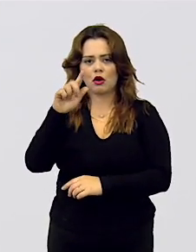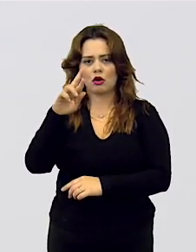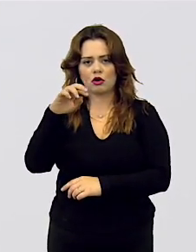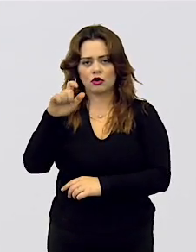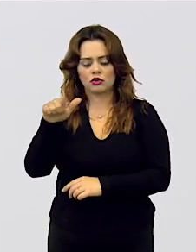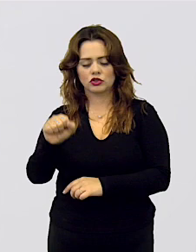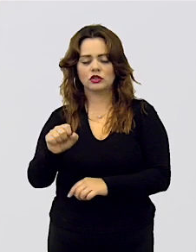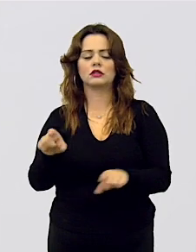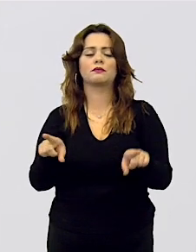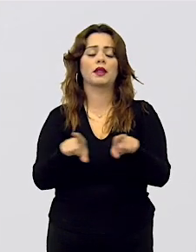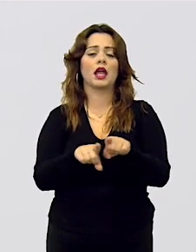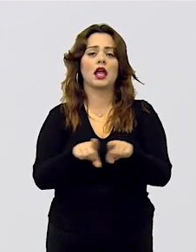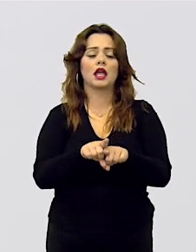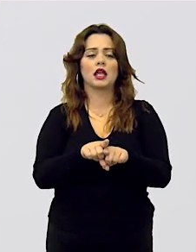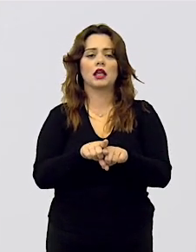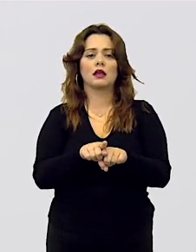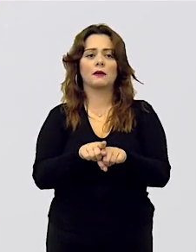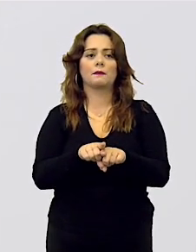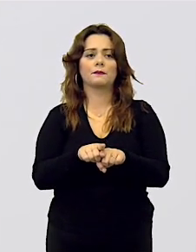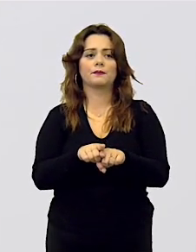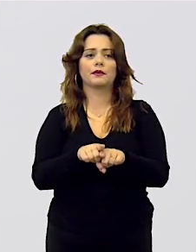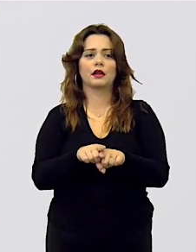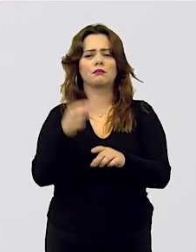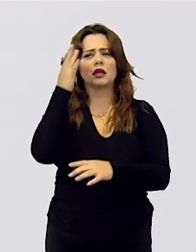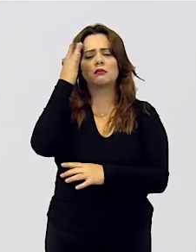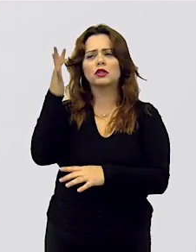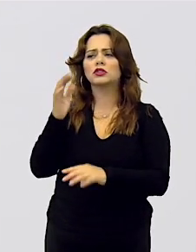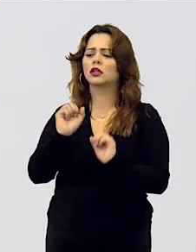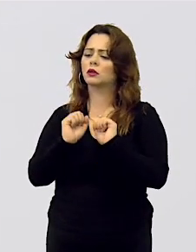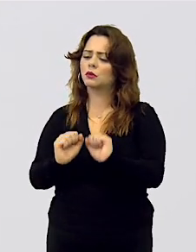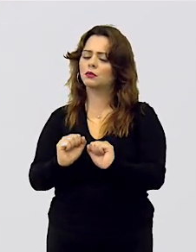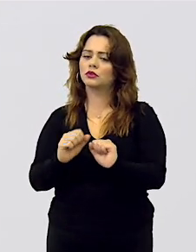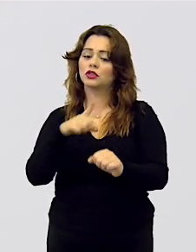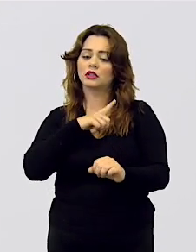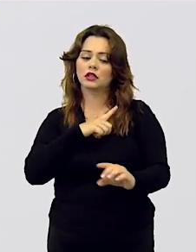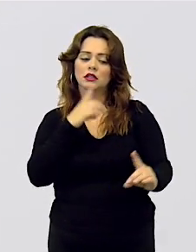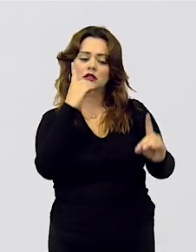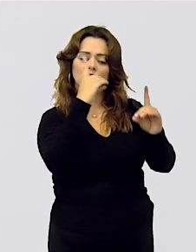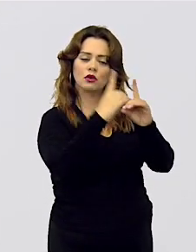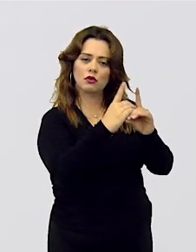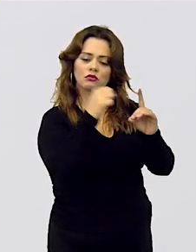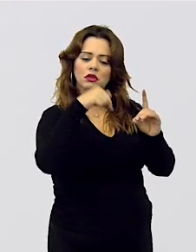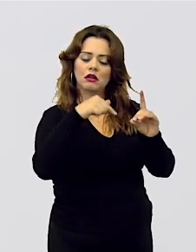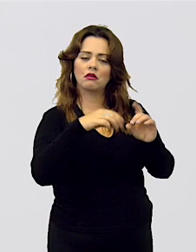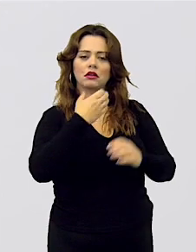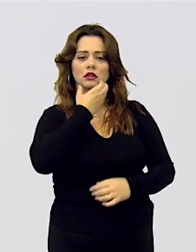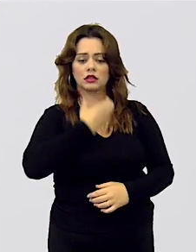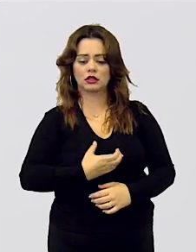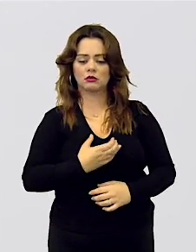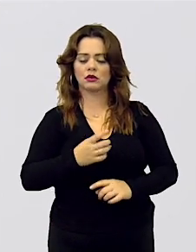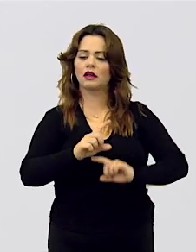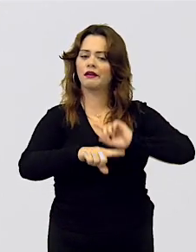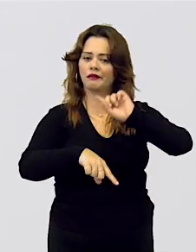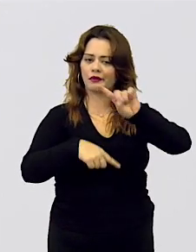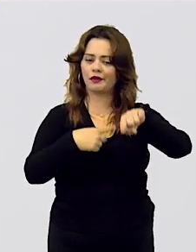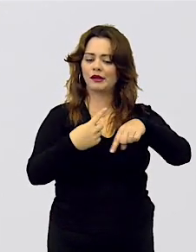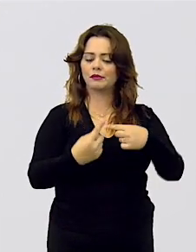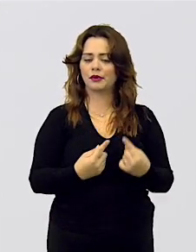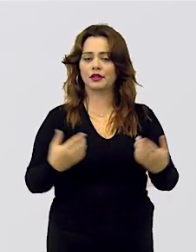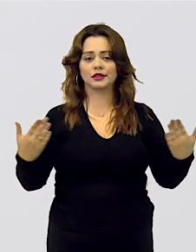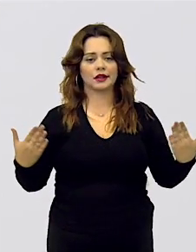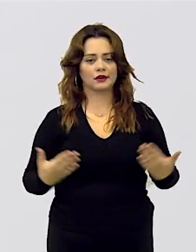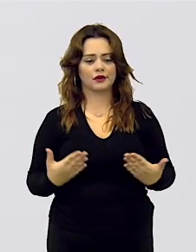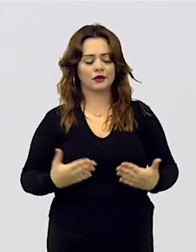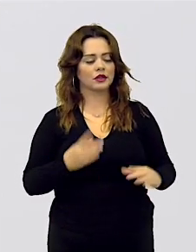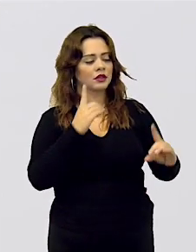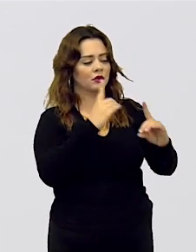da assembleia geral das Nações Unidas e imaginamos que podíamos ter esse encontro aqui nesse mês de dezembro pouco tempo depois Aqui estamos e